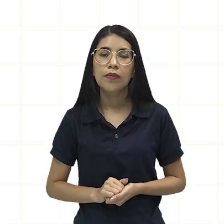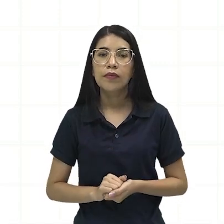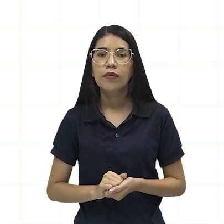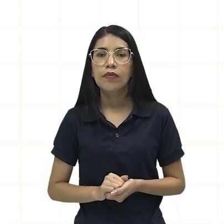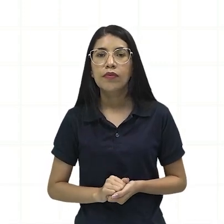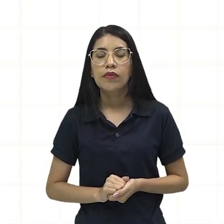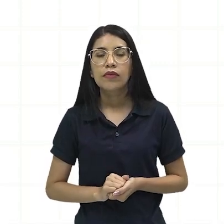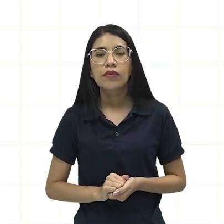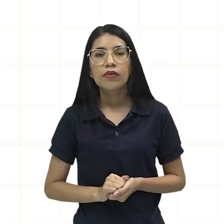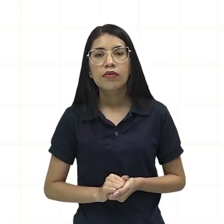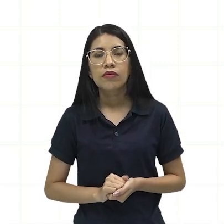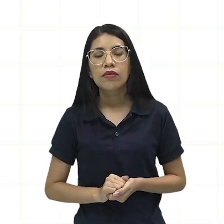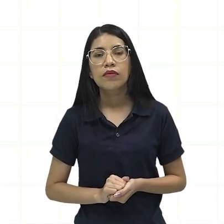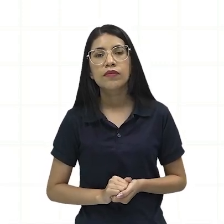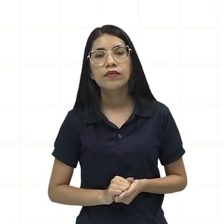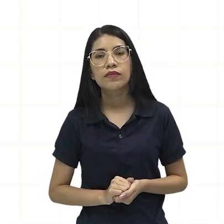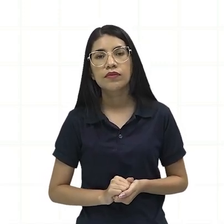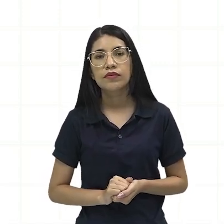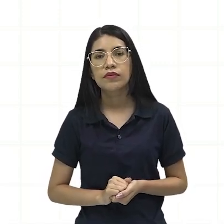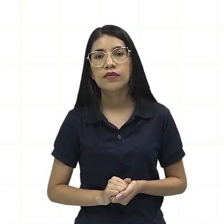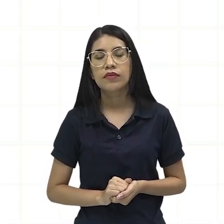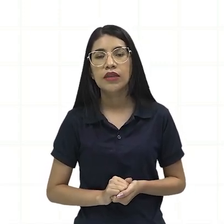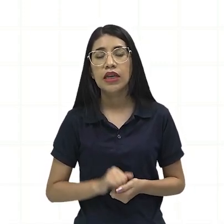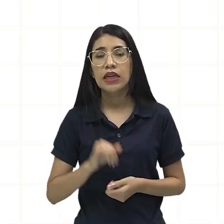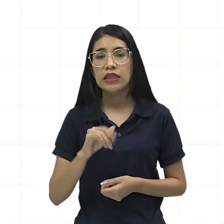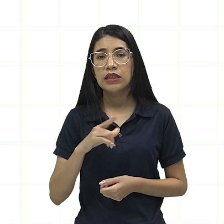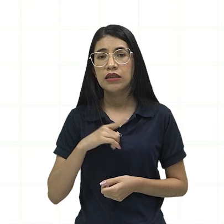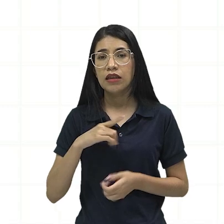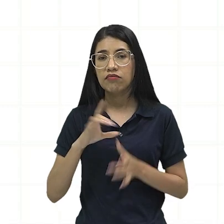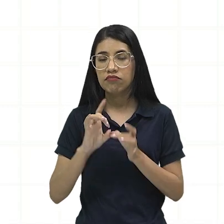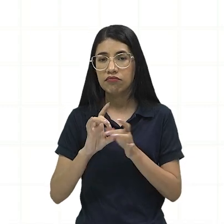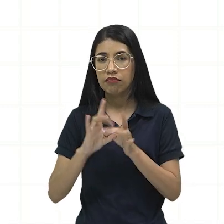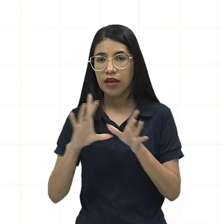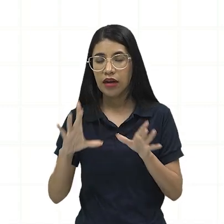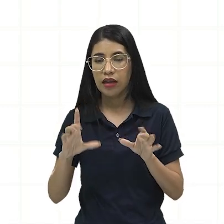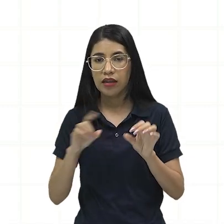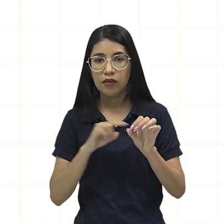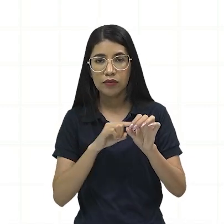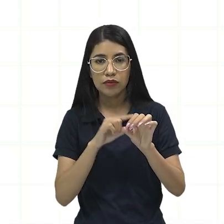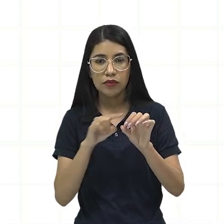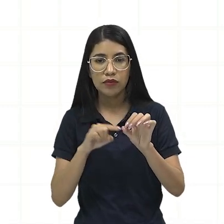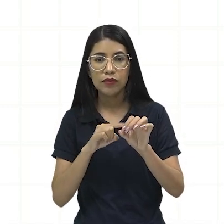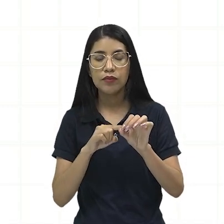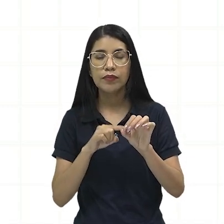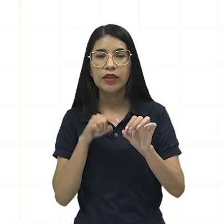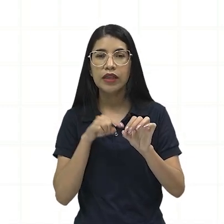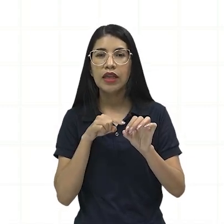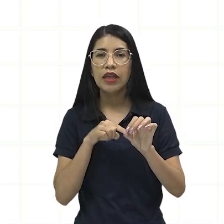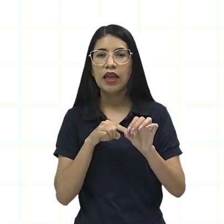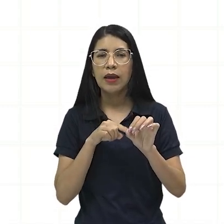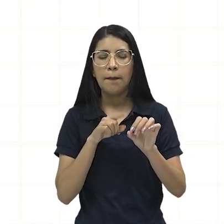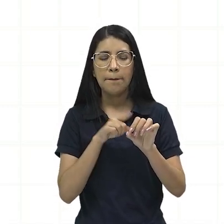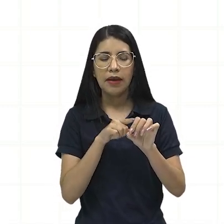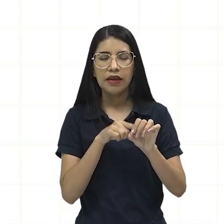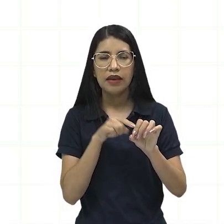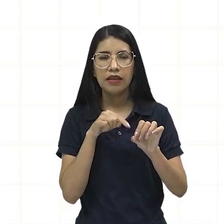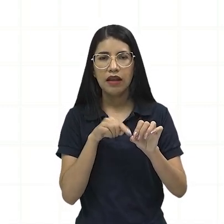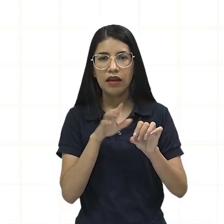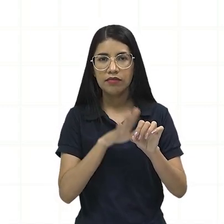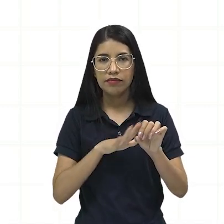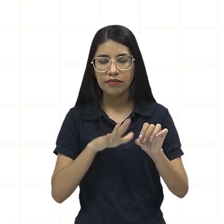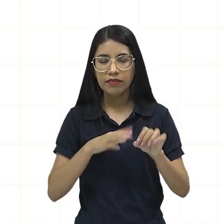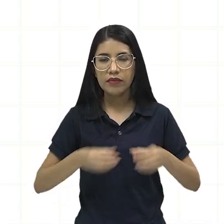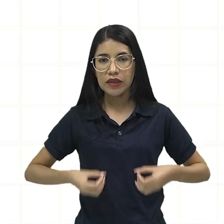certo? Bom, se ele, uma vez que ele foi liberado, essa cicatriz que fica aqui nessa região